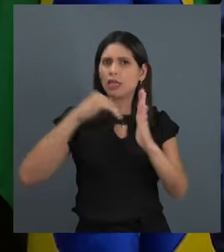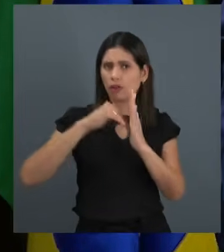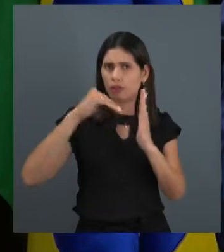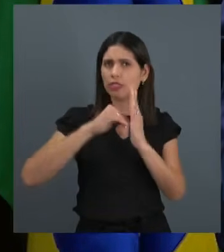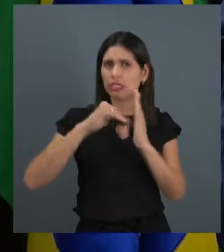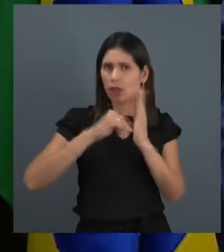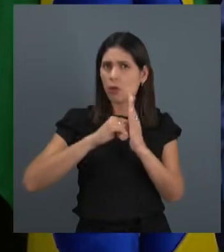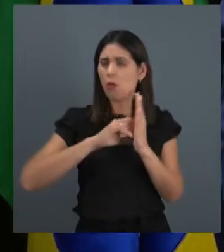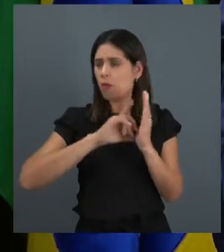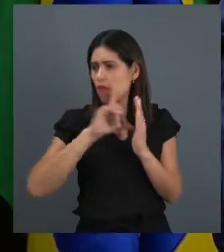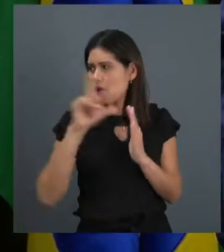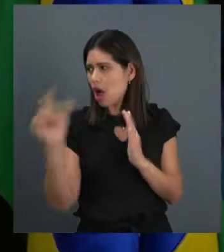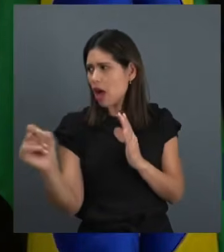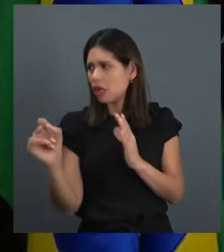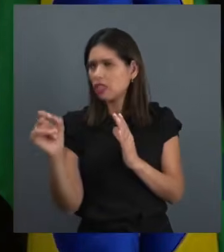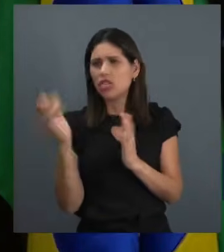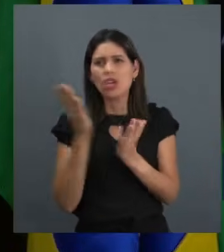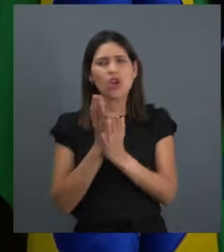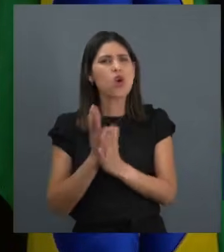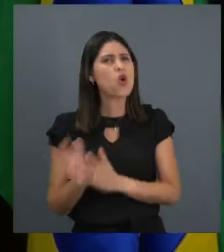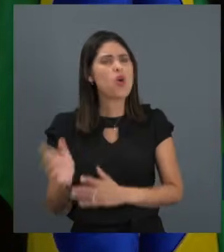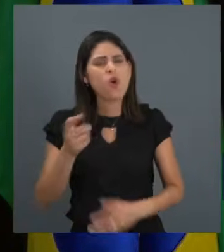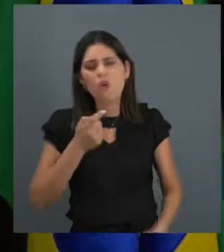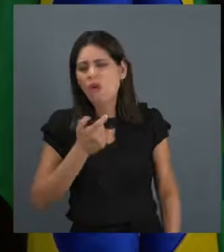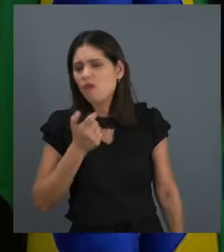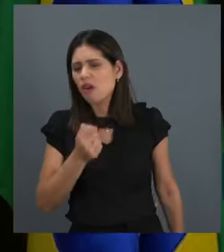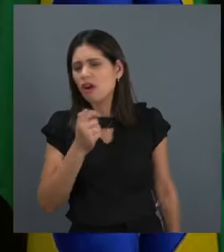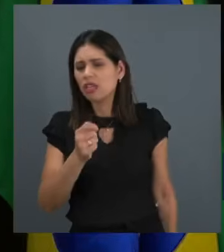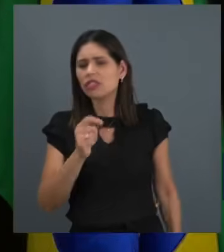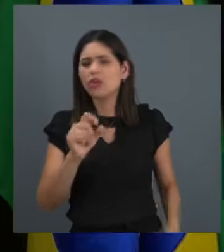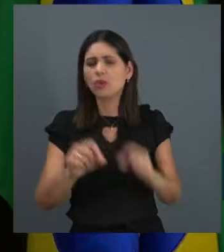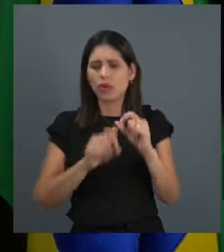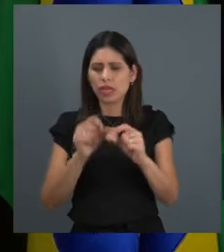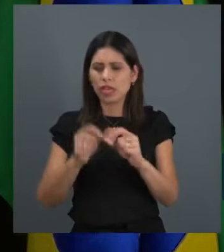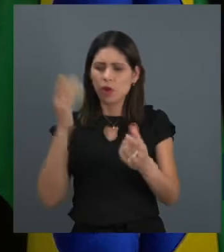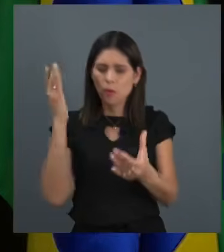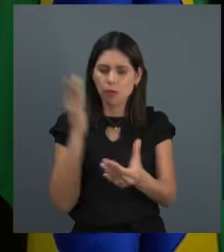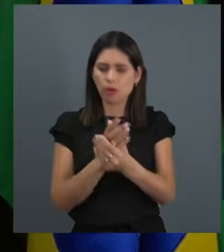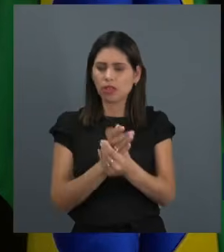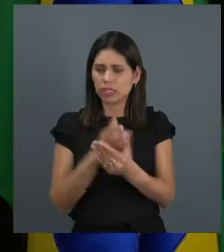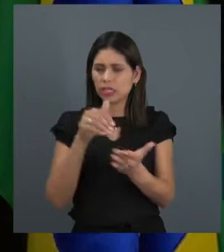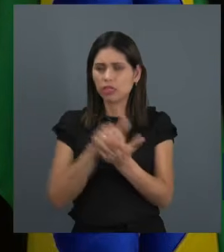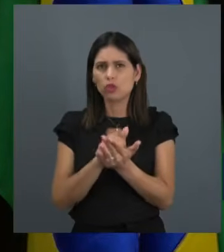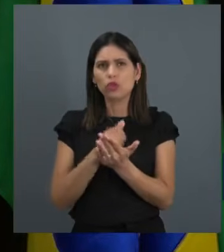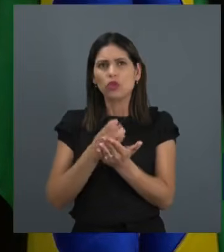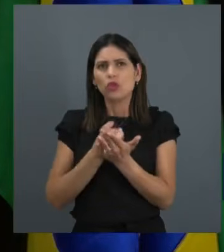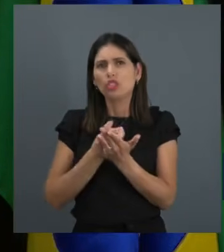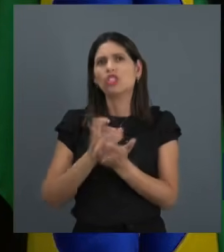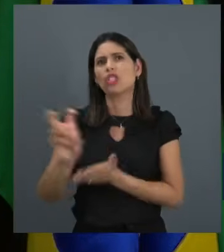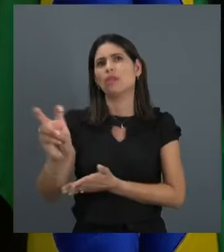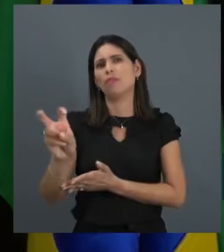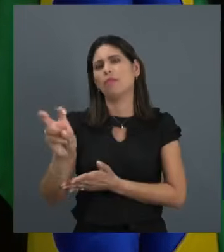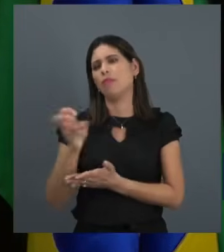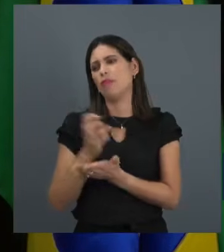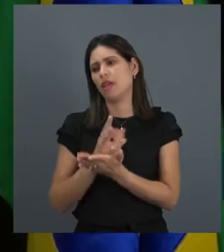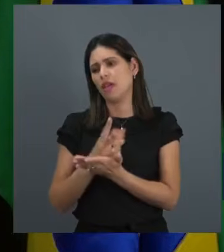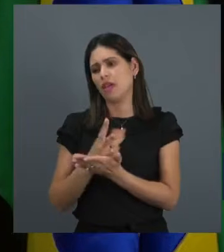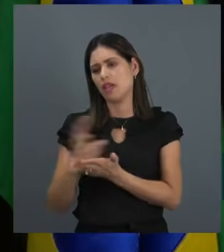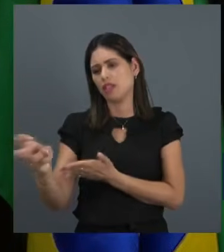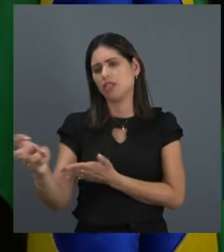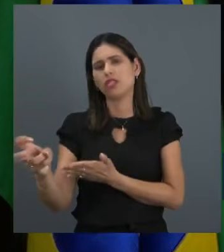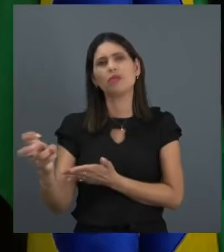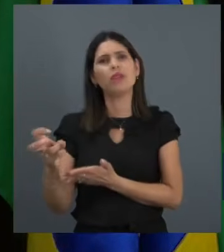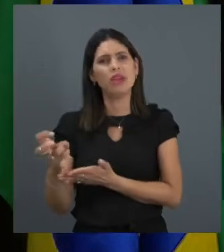dessa omissão covarde e cumpra seu dever constitucional abrindo o processo de impeachment de Alexandre de Moraes? Até quando? Até